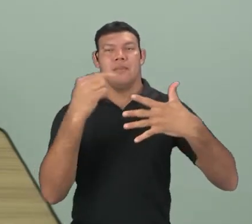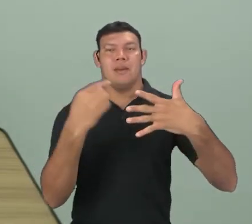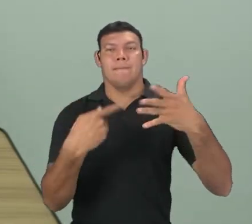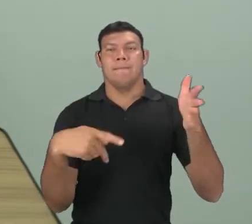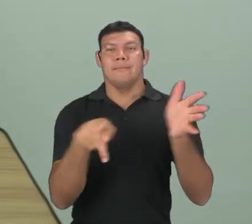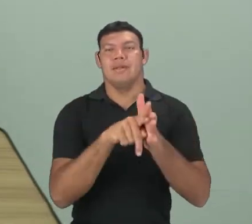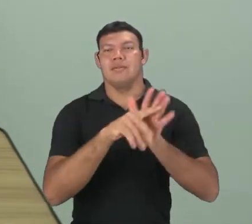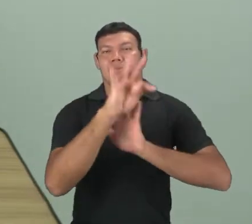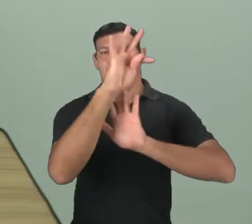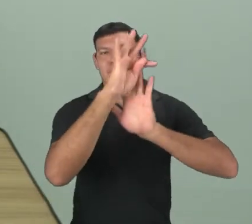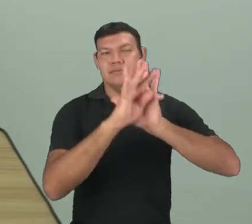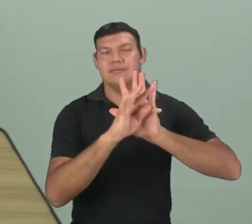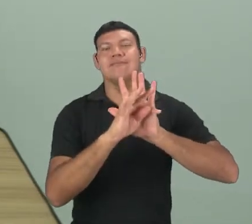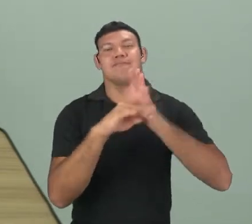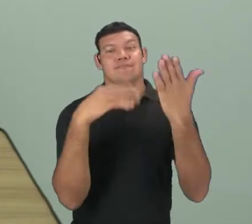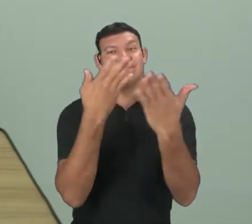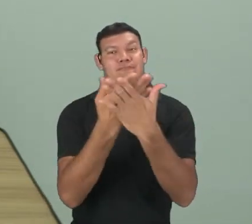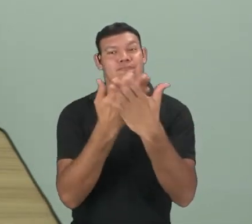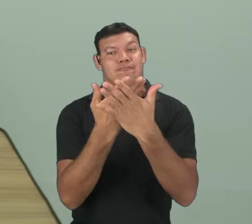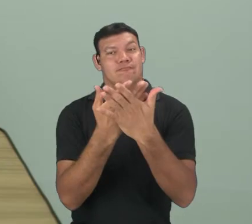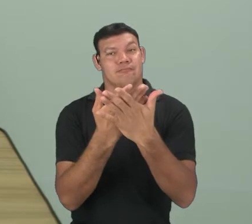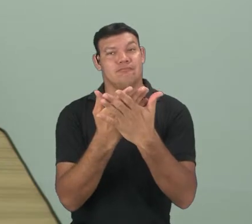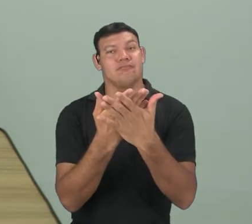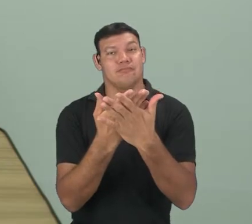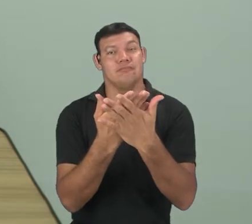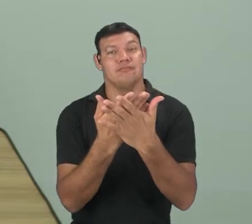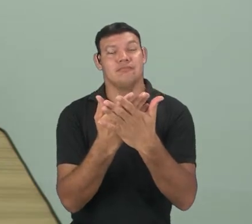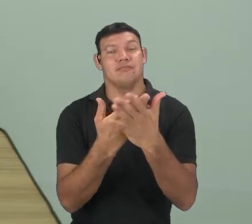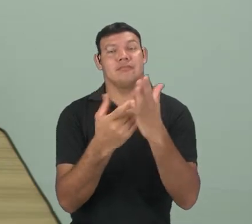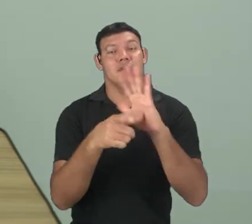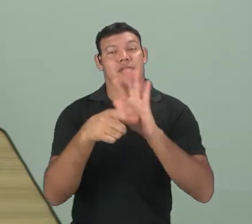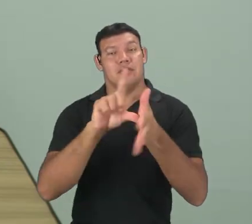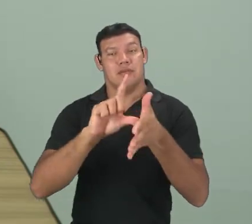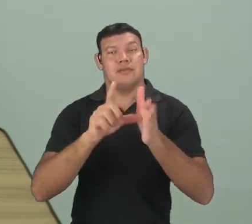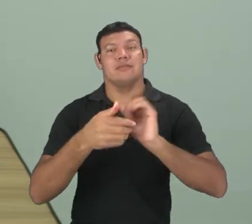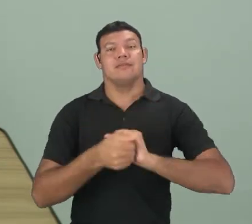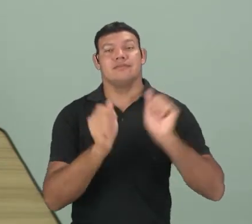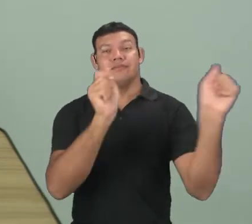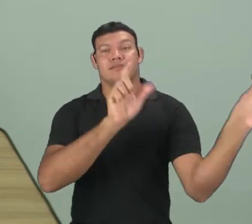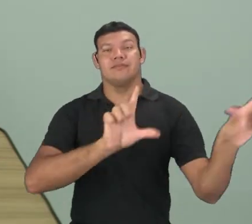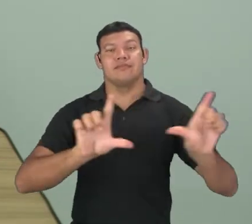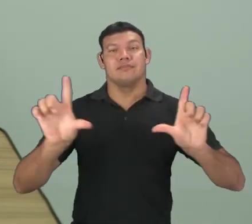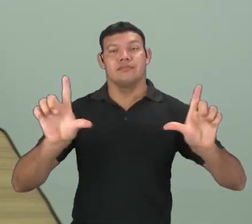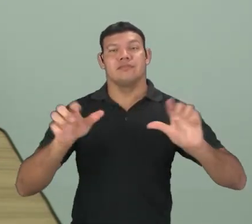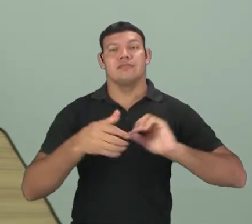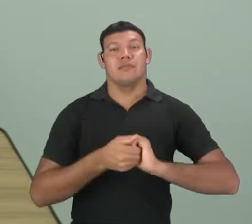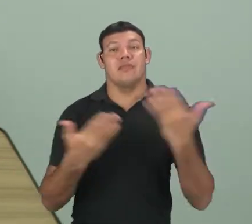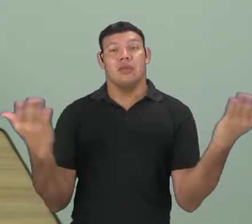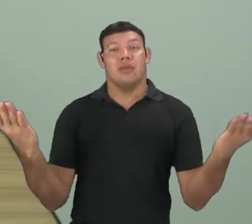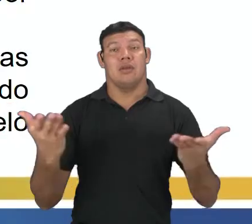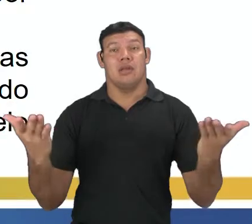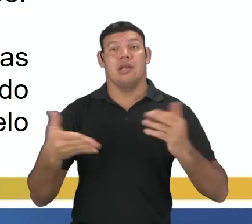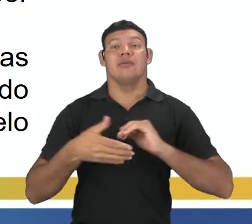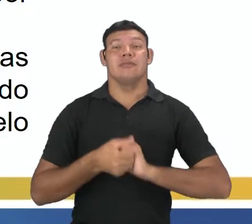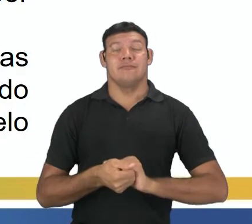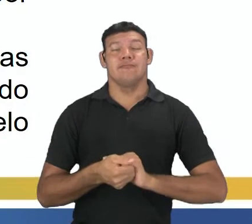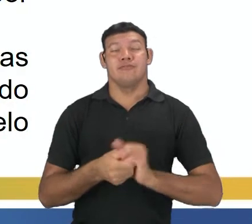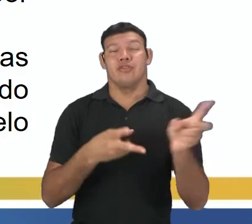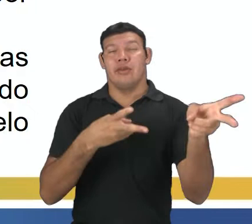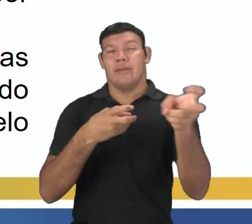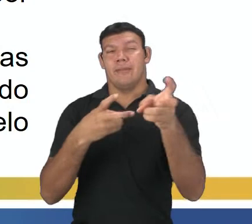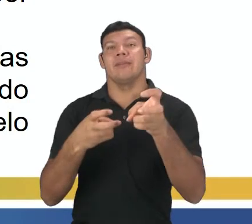nós estávamos estudando na aula anterior. Acompanha comigo aí na telinha. Agora nós vamos ver que